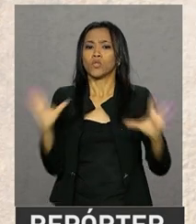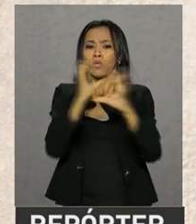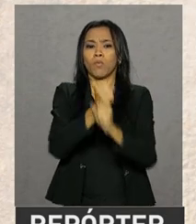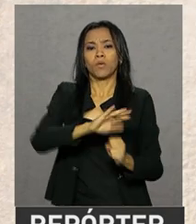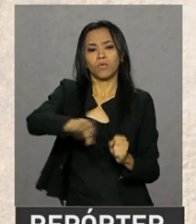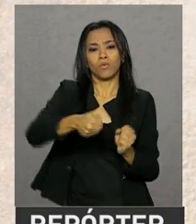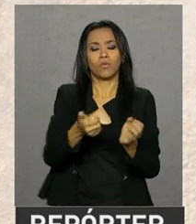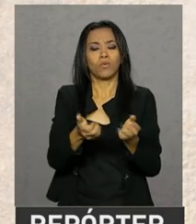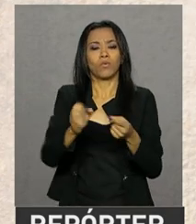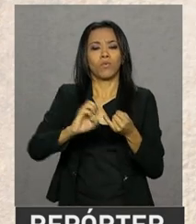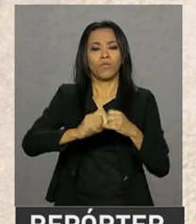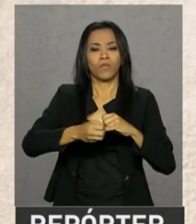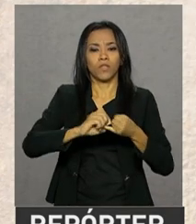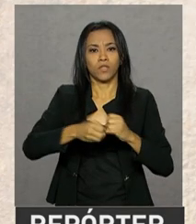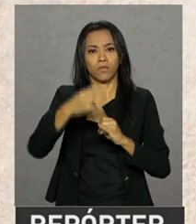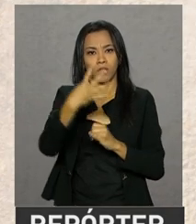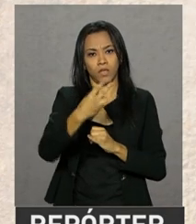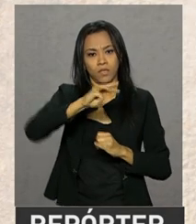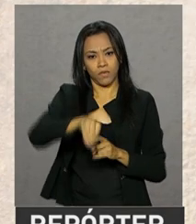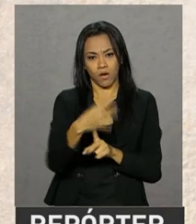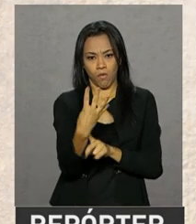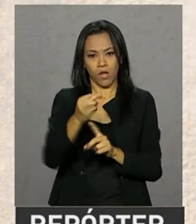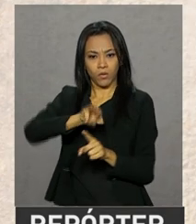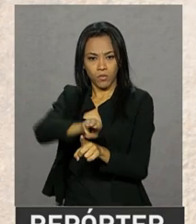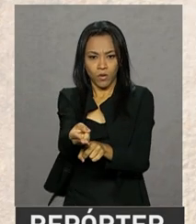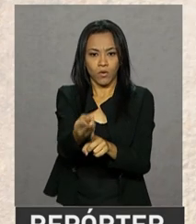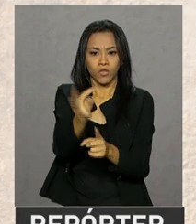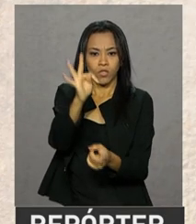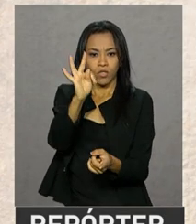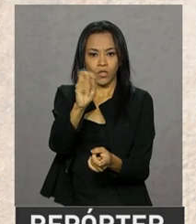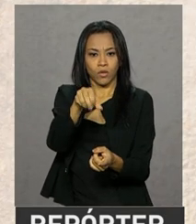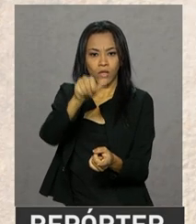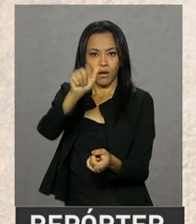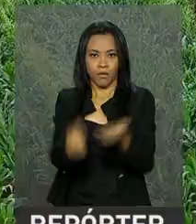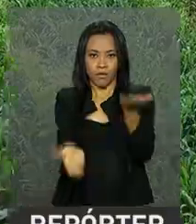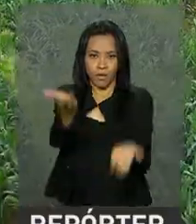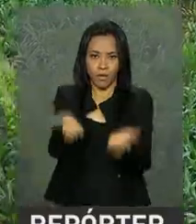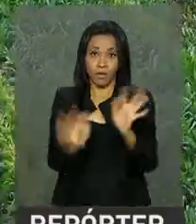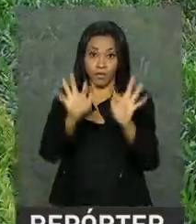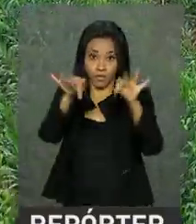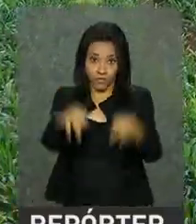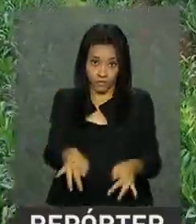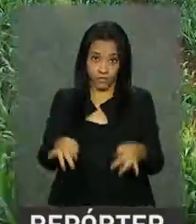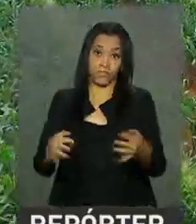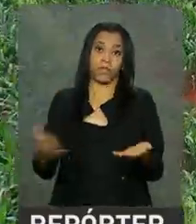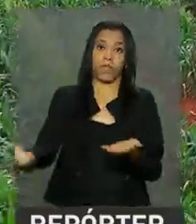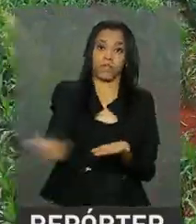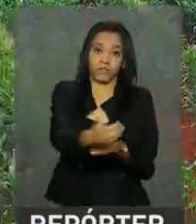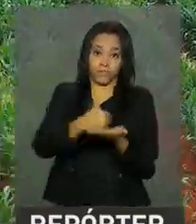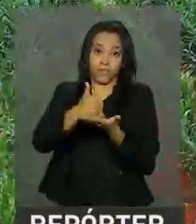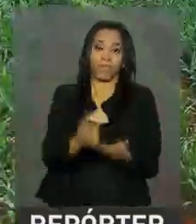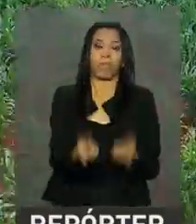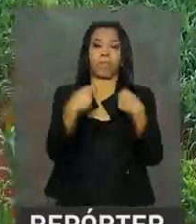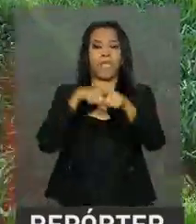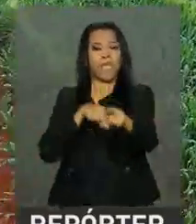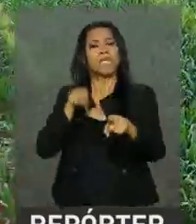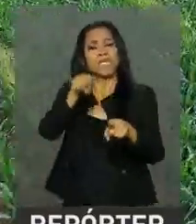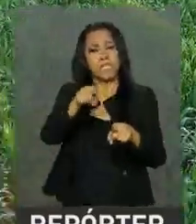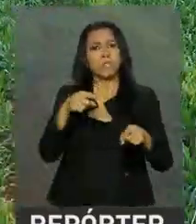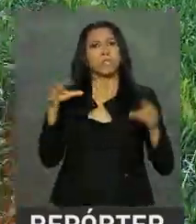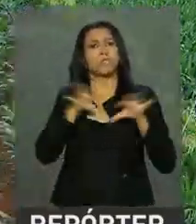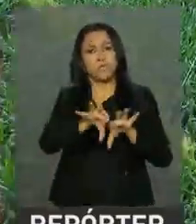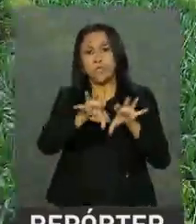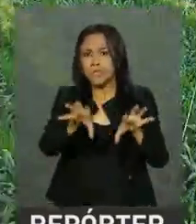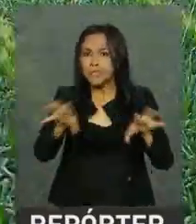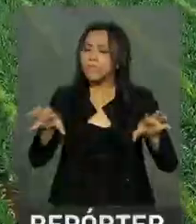do feijão deve alcançar 3,4 milhões de toneladas ao final da safra o aumento na produção dos grãos tem um impacto em cadeia na